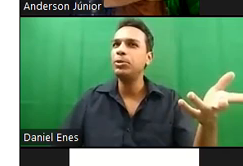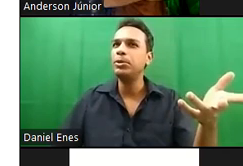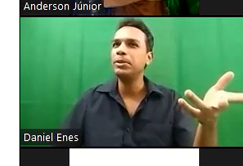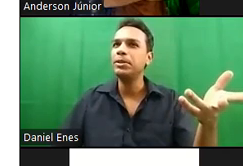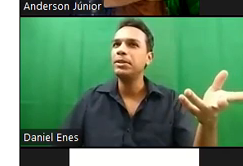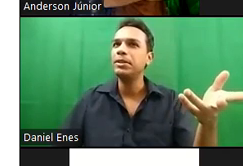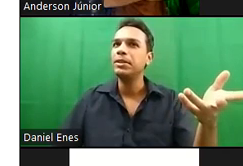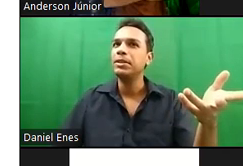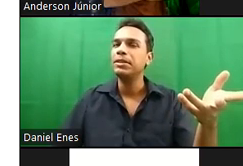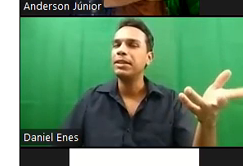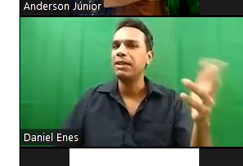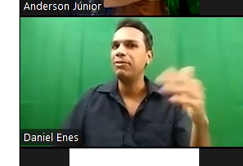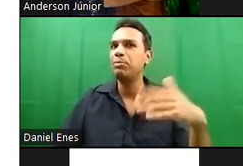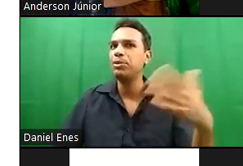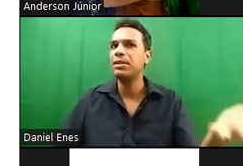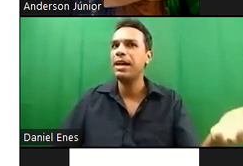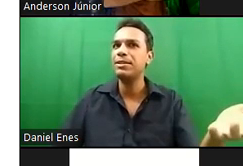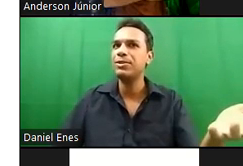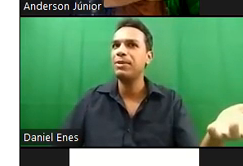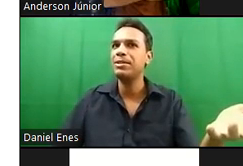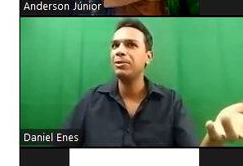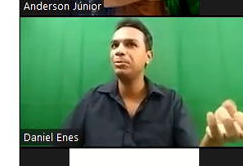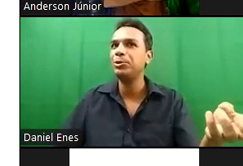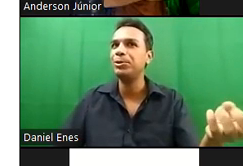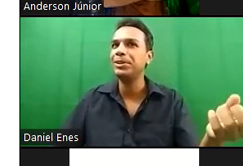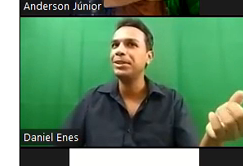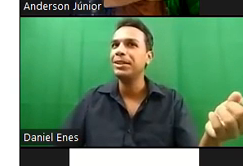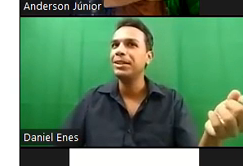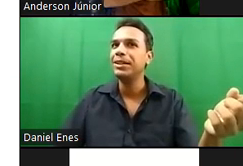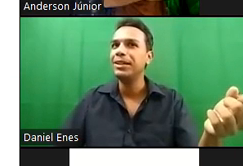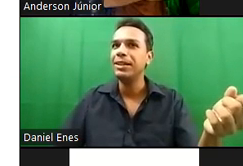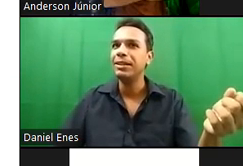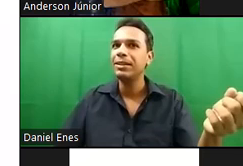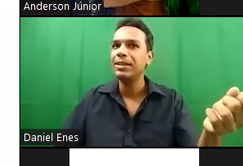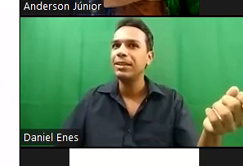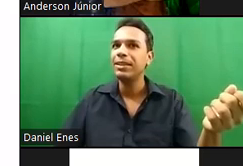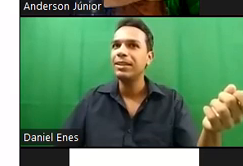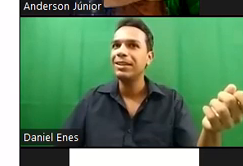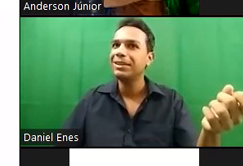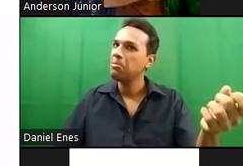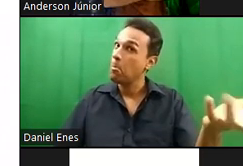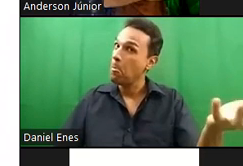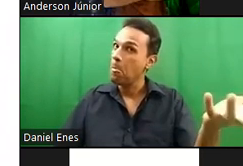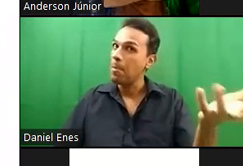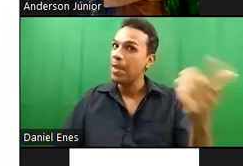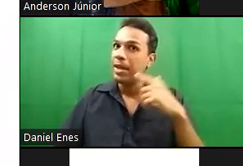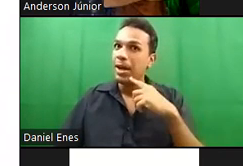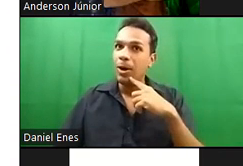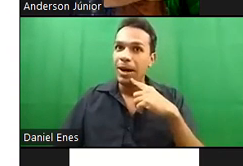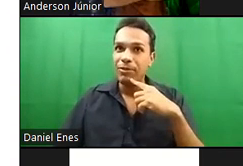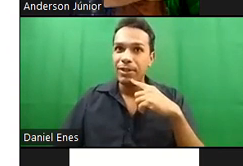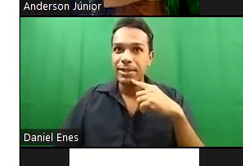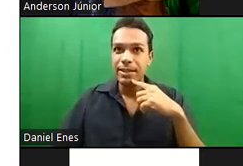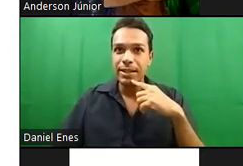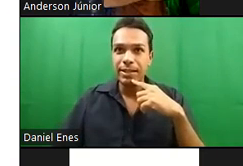um mudo? Se ela fala por E sinais, isso faz dela um mudo? aí pegou, hein, Daniel? Ó,